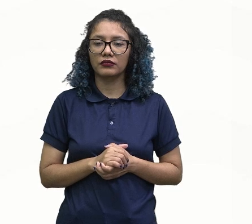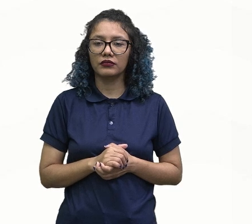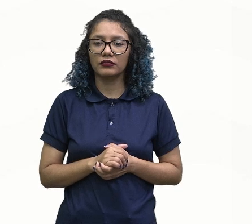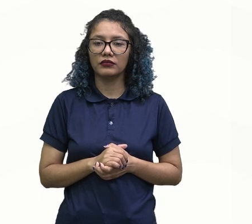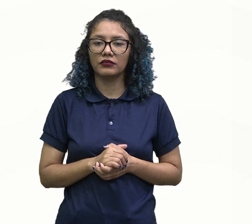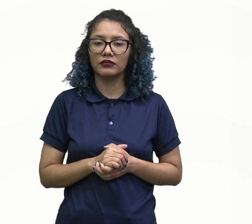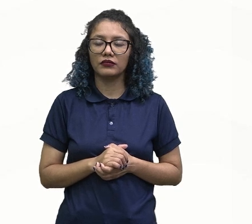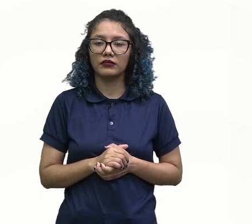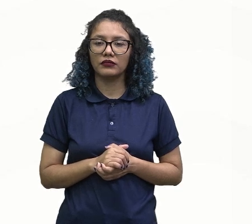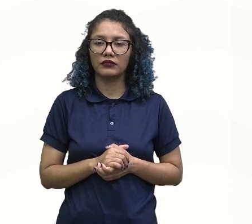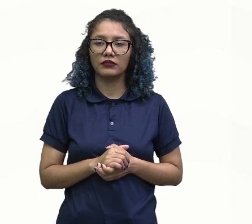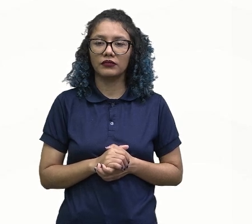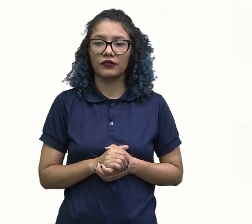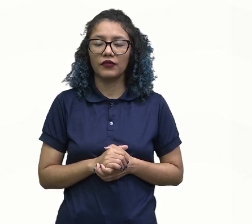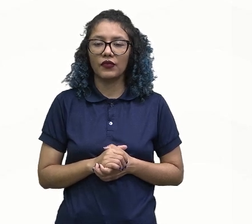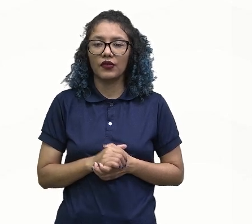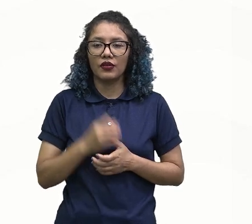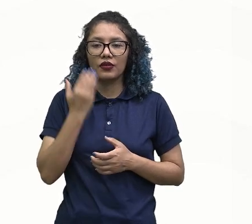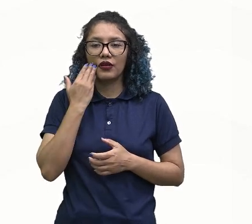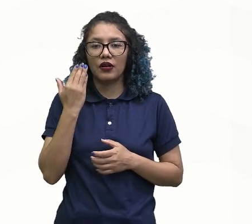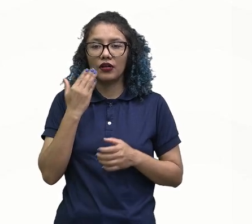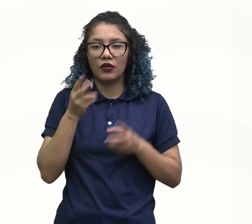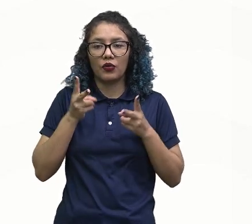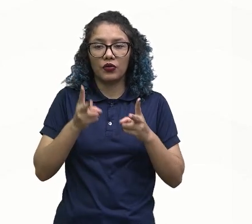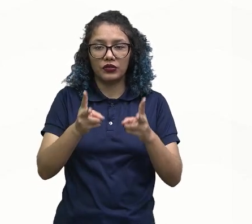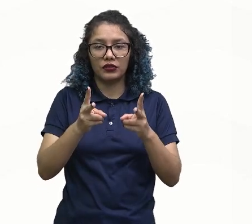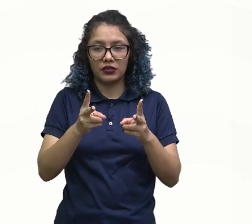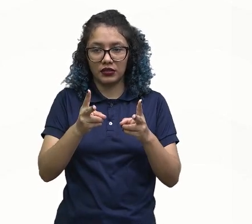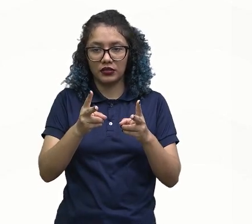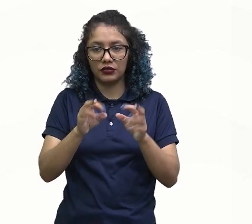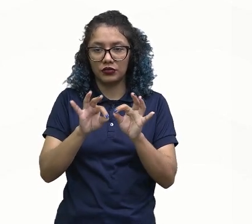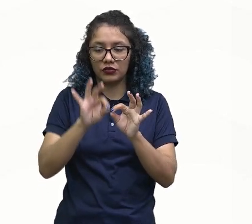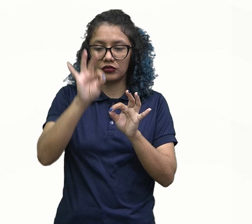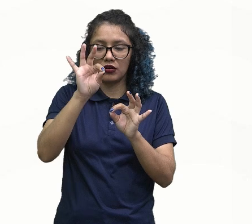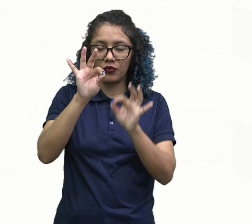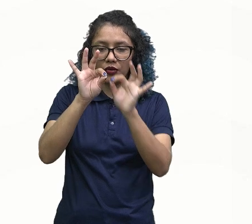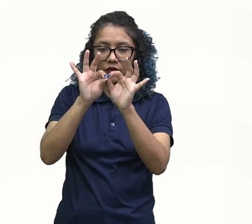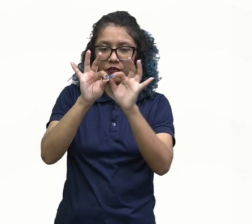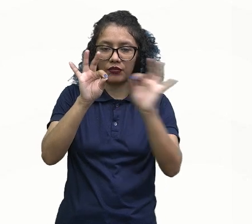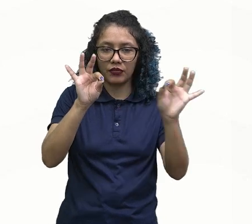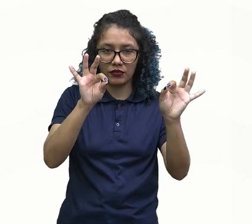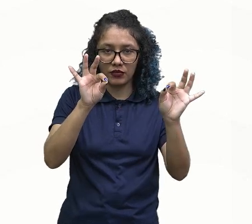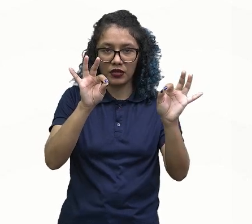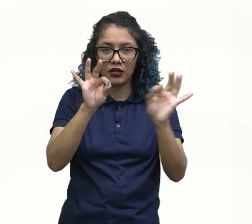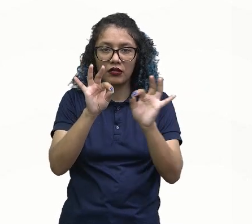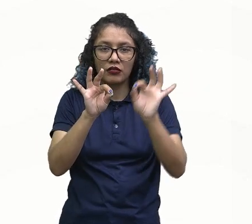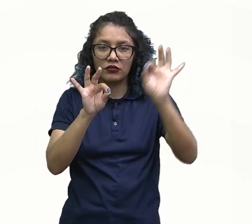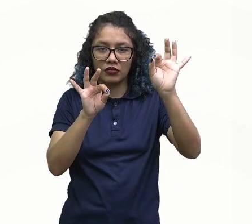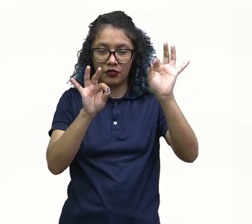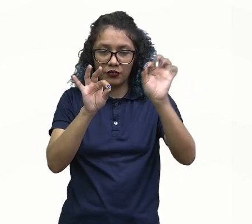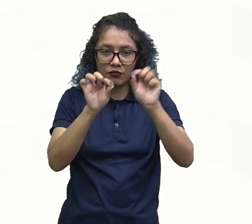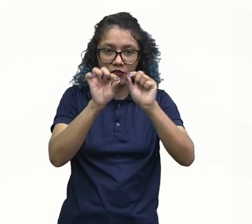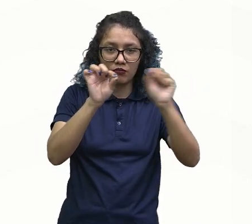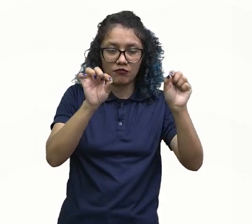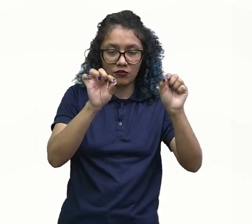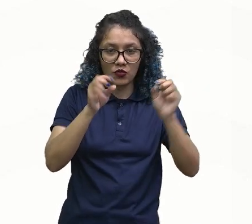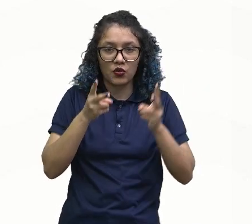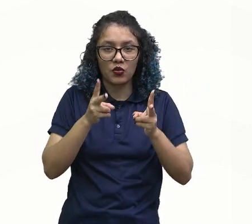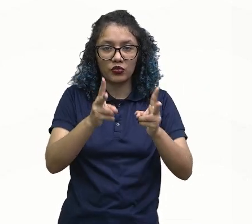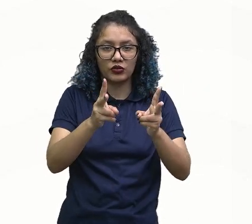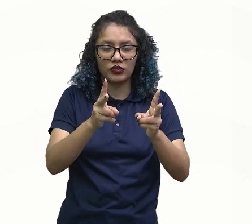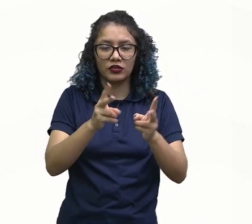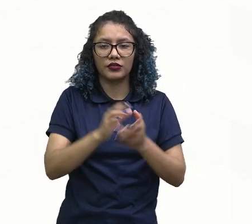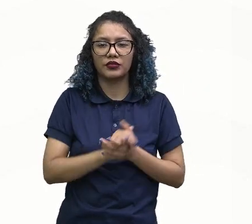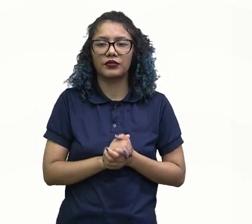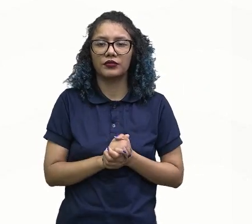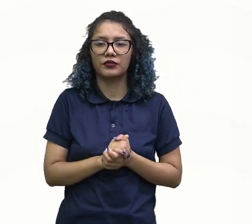A gente vai ter aqui, ó, aí constante, aí sobe, constante, aí sobe de novo, tá? Como assim constante,